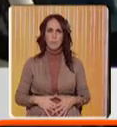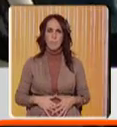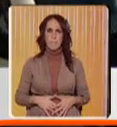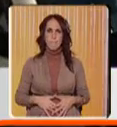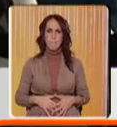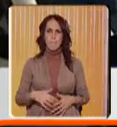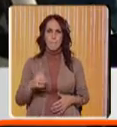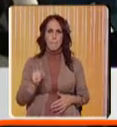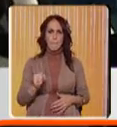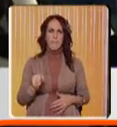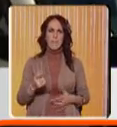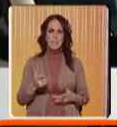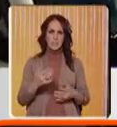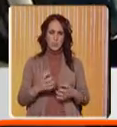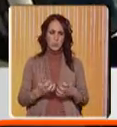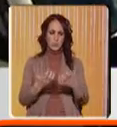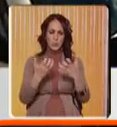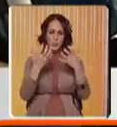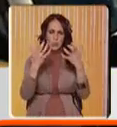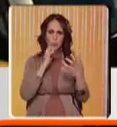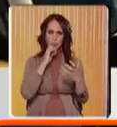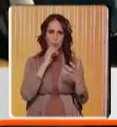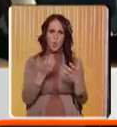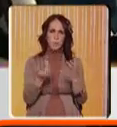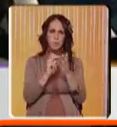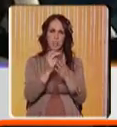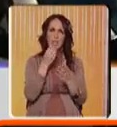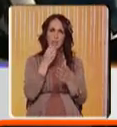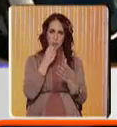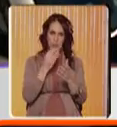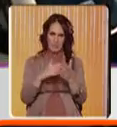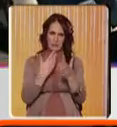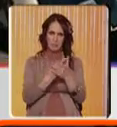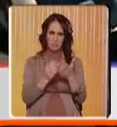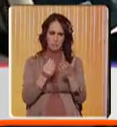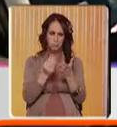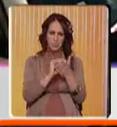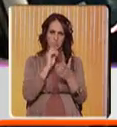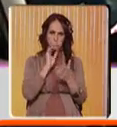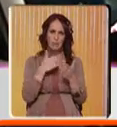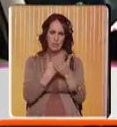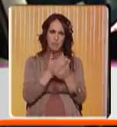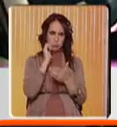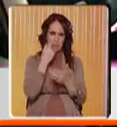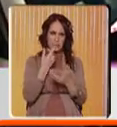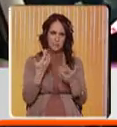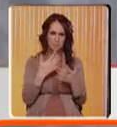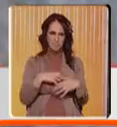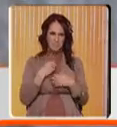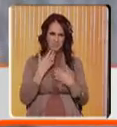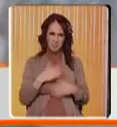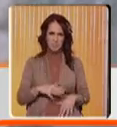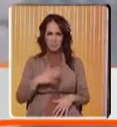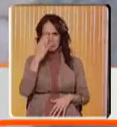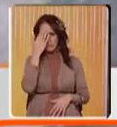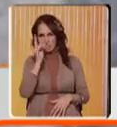aquele gás do carvão se introduza nos alimentos e que provoque-se um mal-estar.